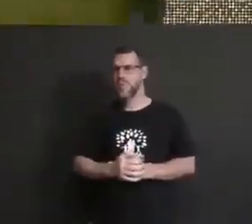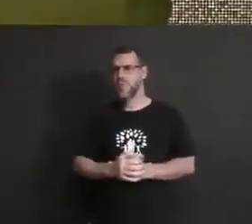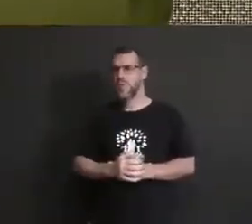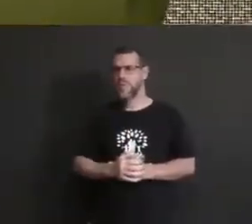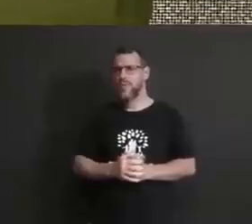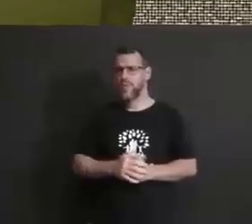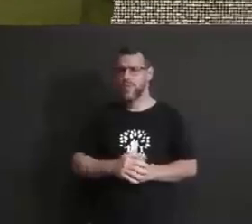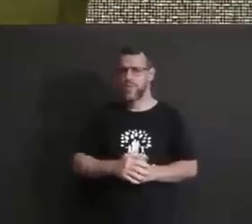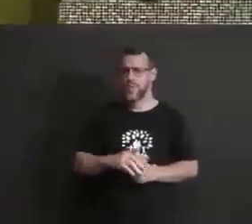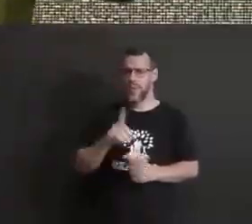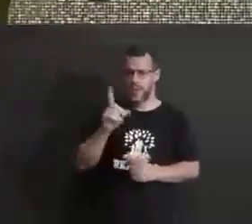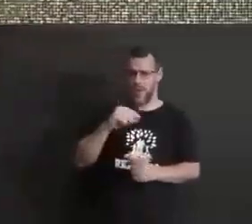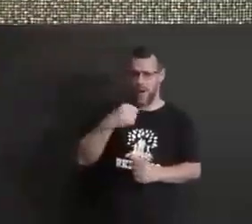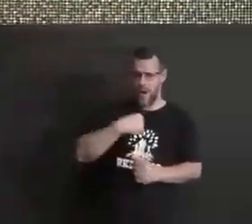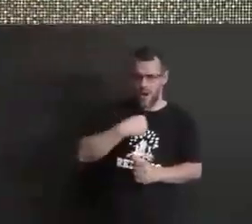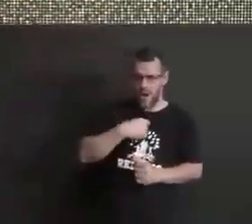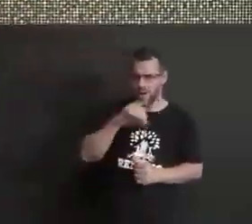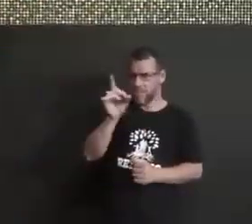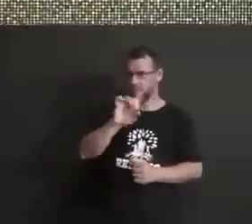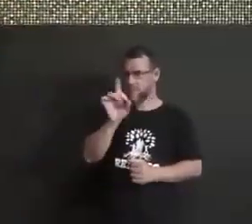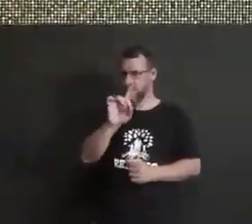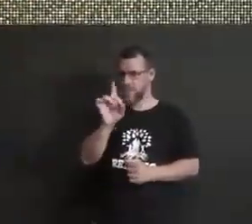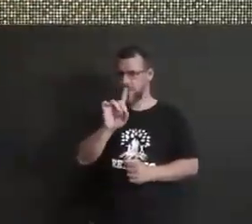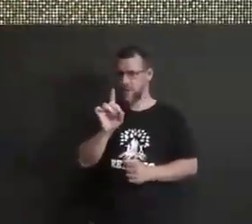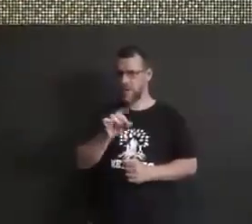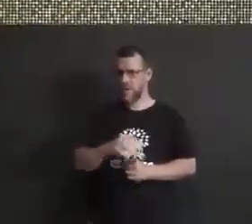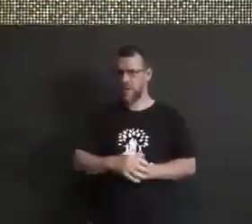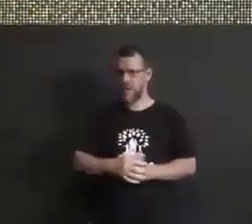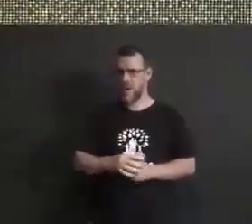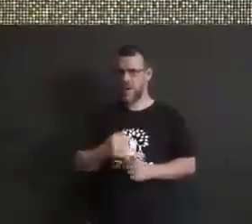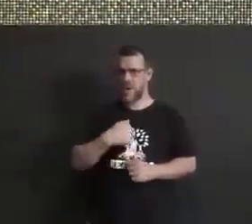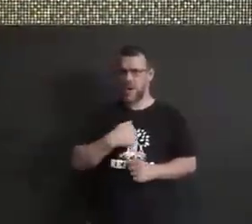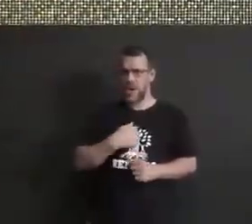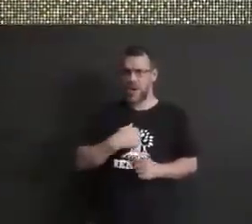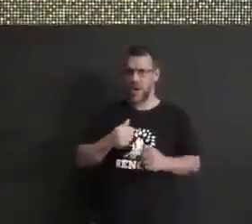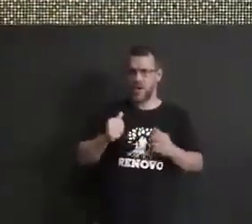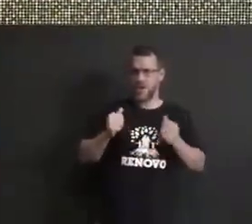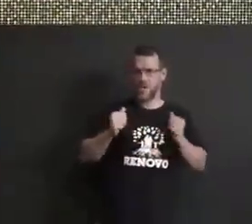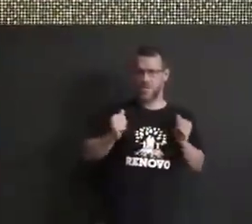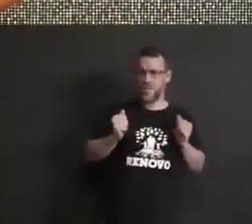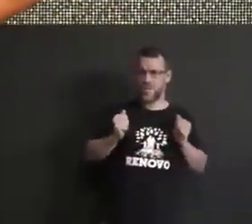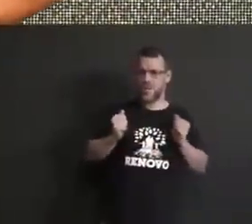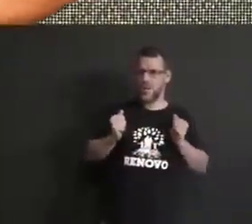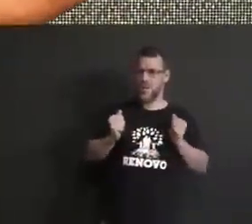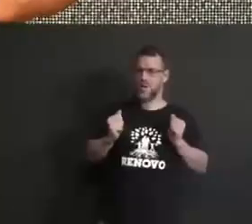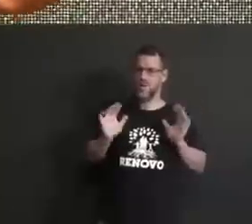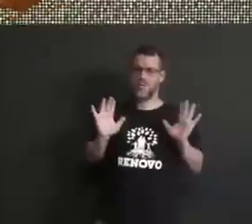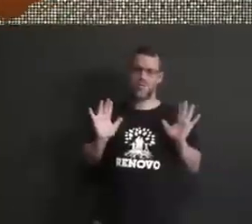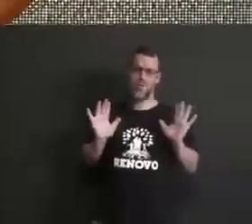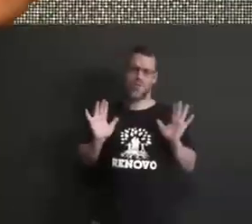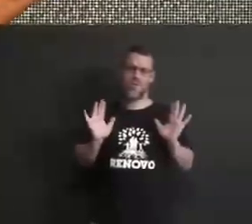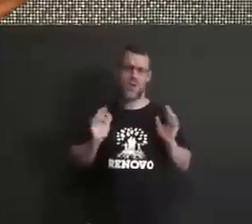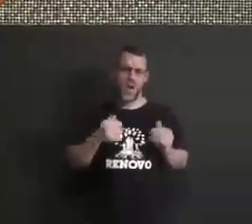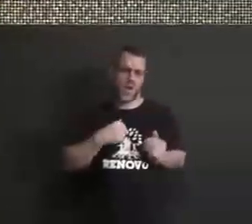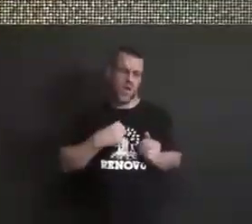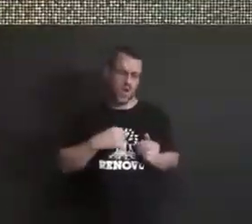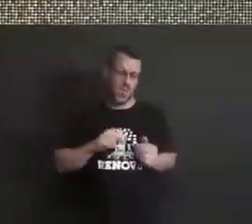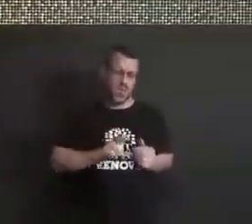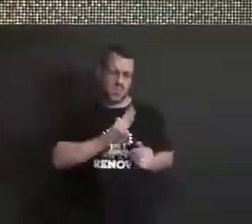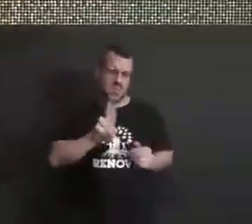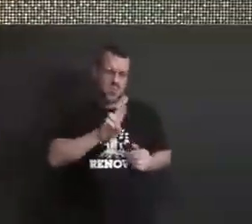Não, não é comigo. Ah, não, eu estou tranquilo na minha vida, eu não sei fazer nada, eu não sirvo para